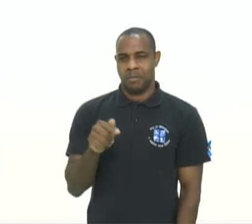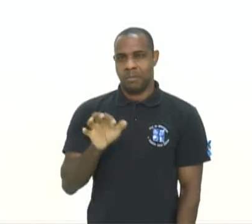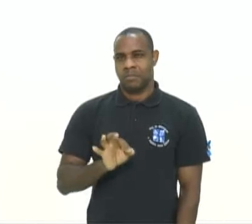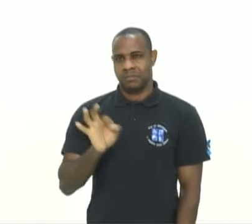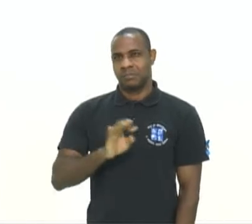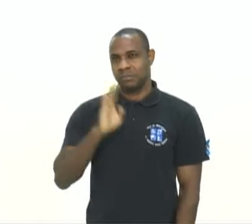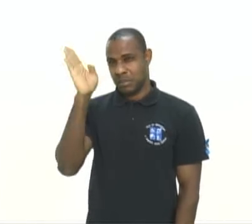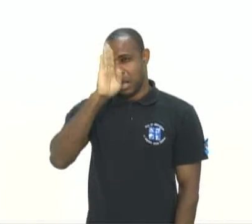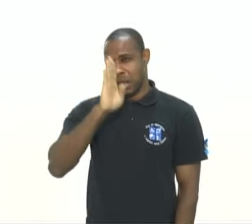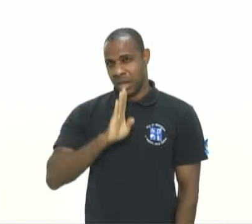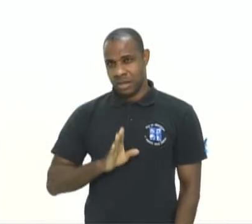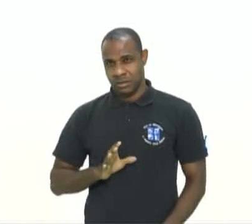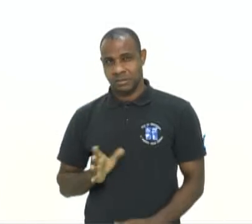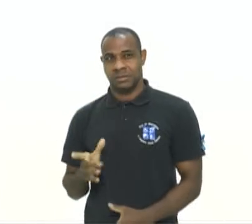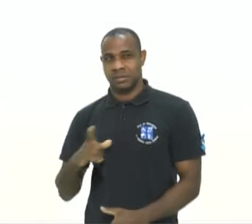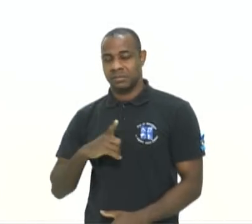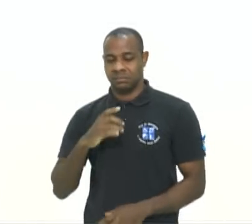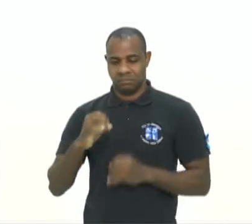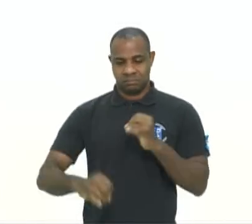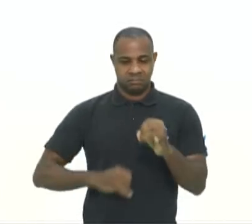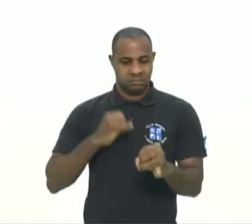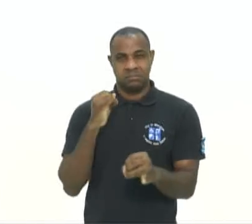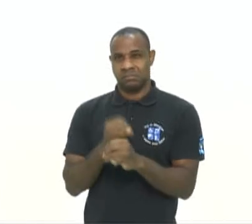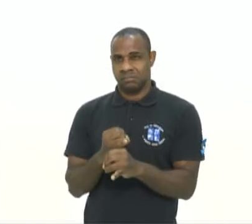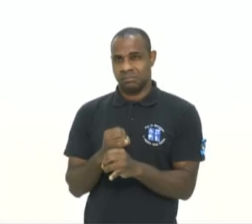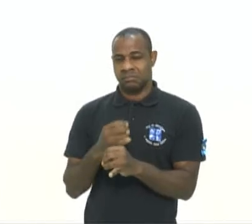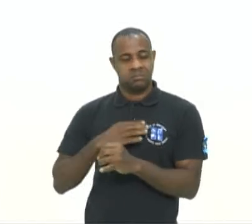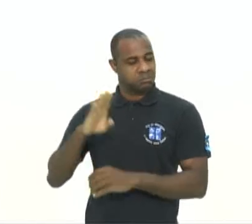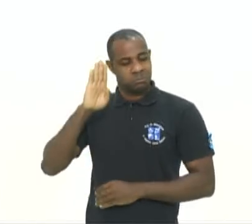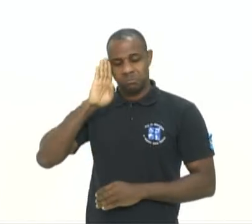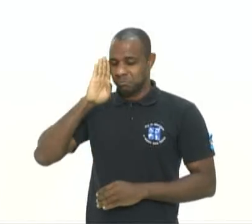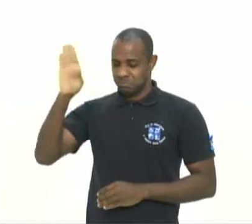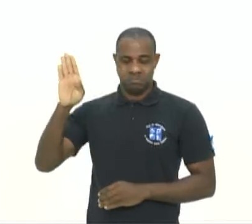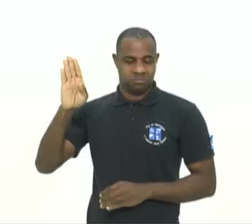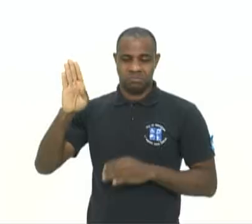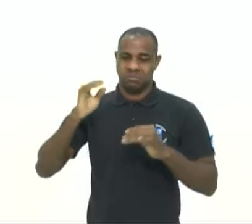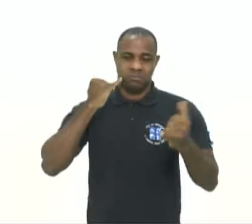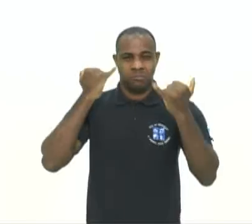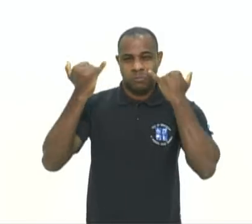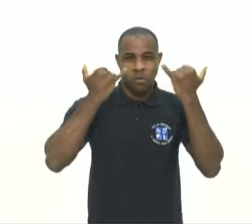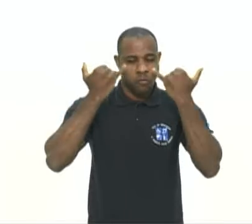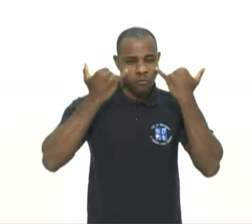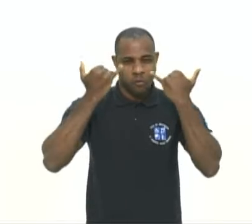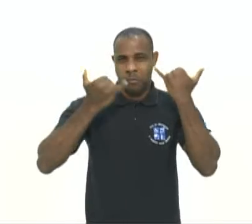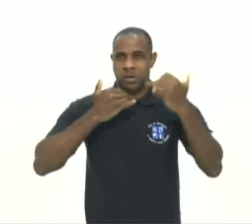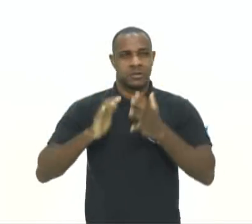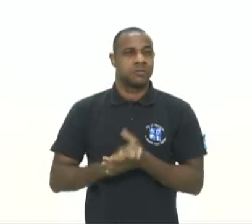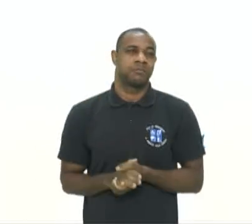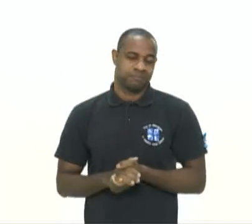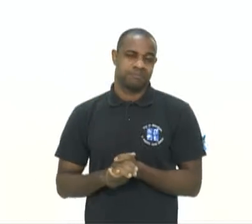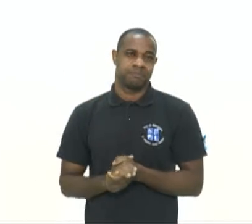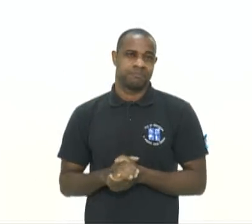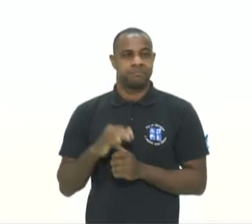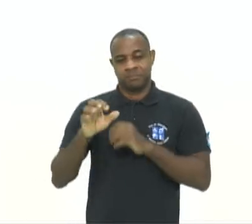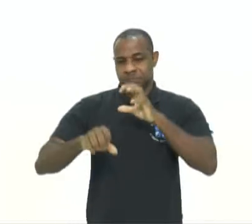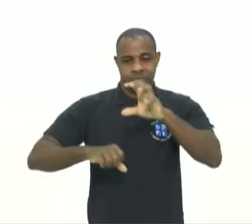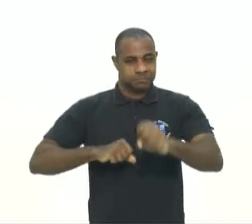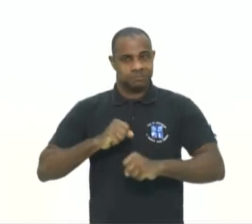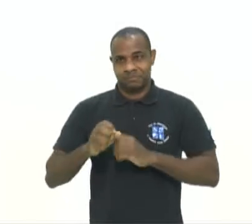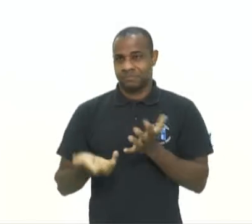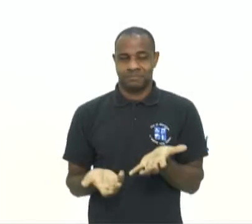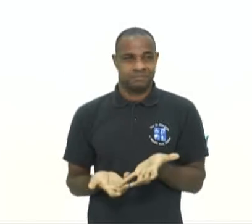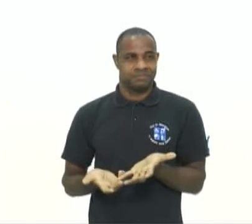dos brasileiros têm a internet como fonte principal de informação. Pesquisa do Ibope, né? Então, não